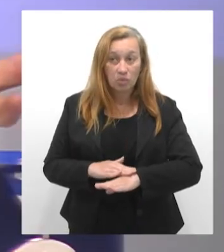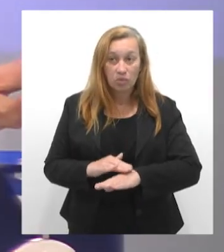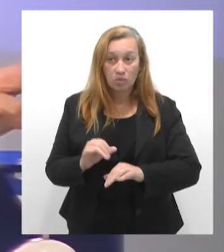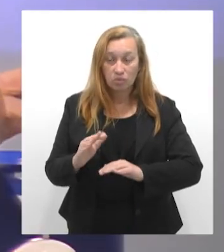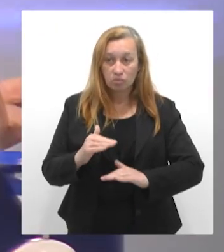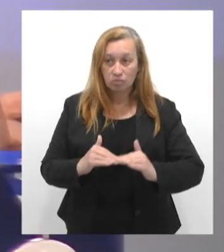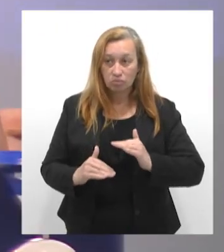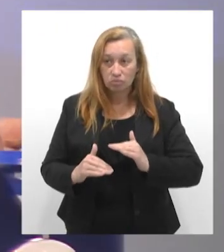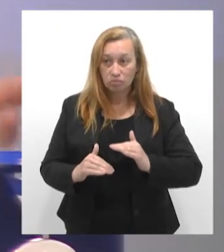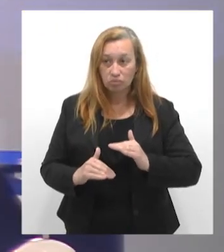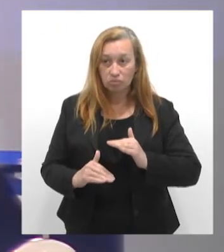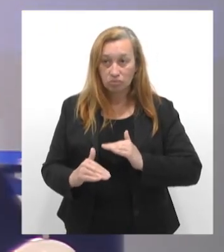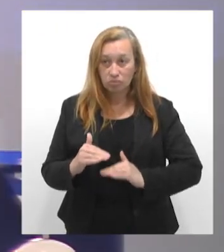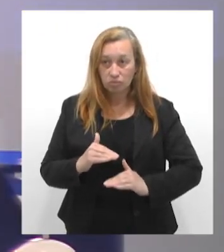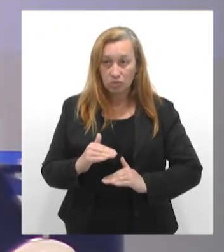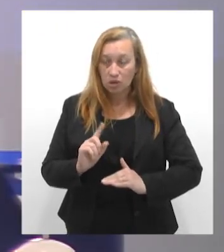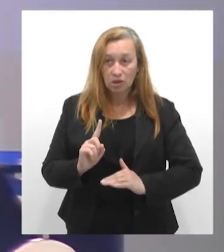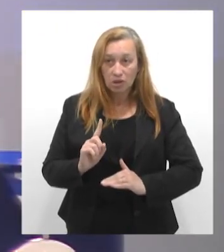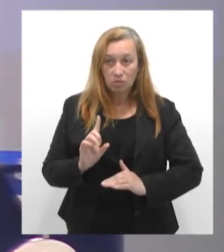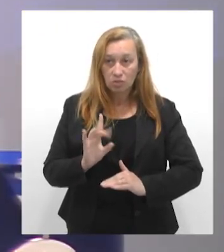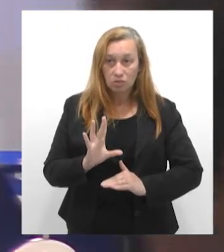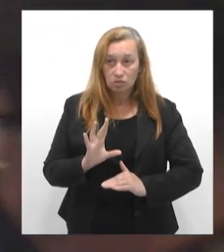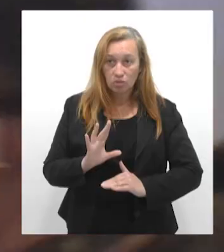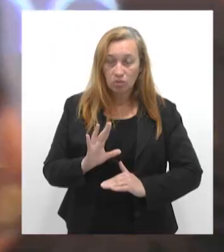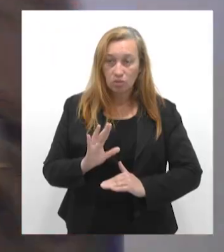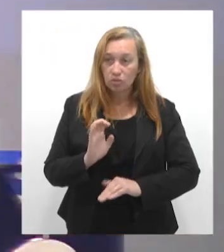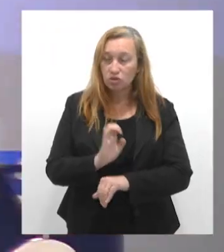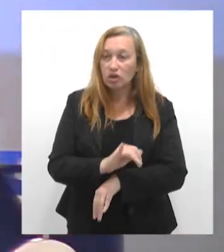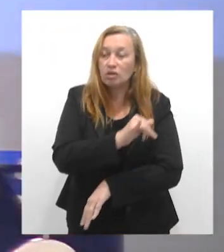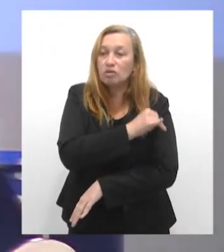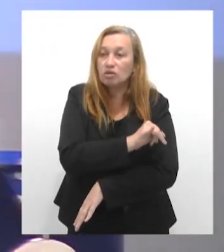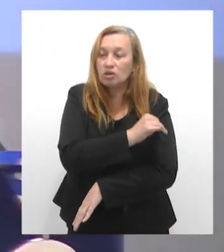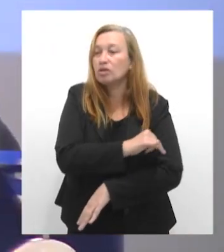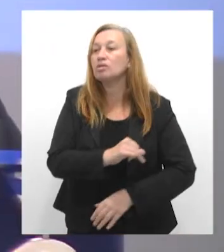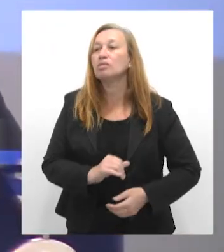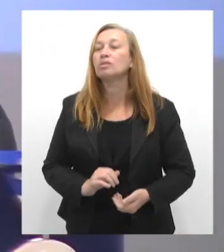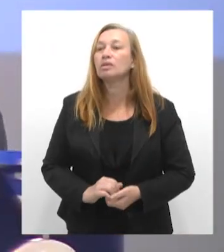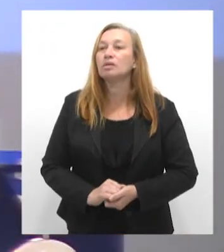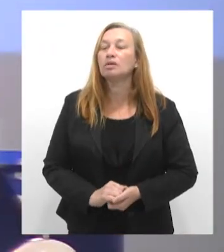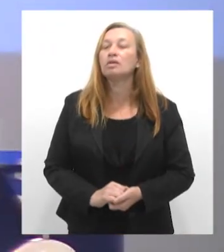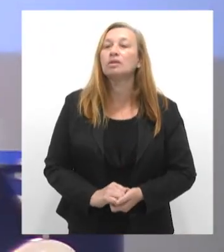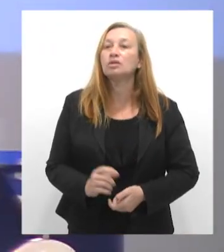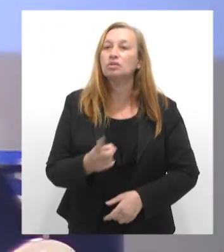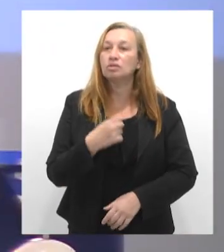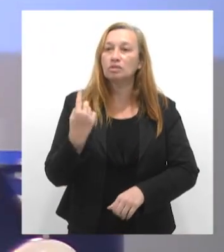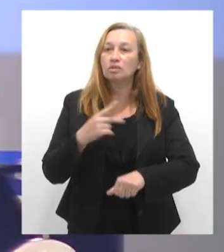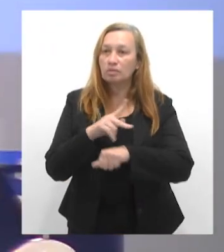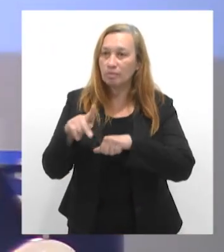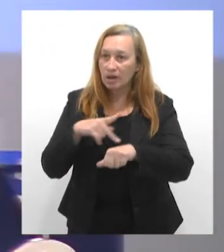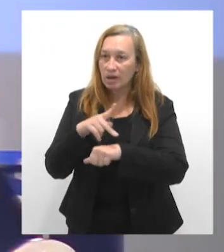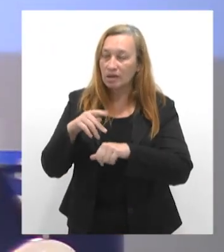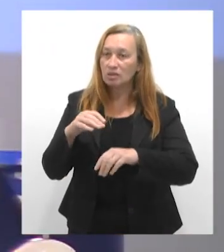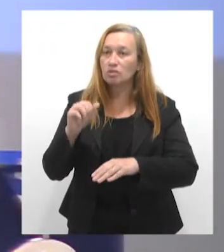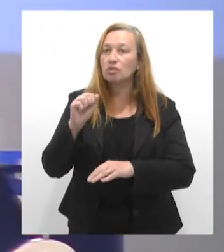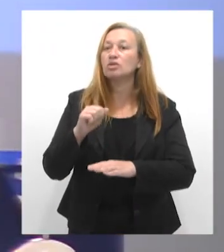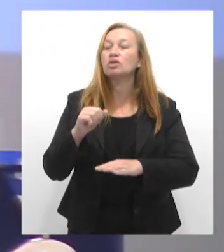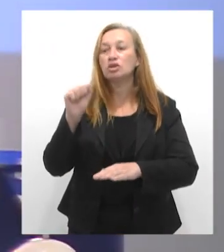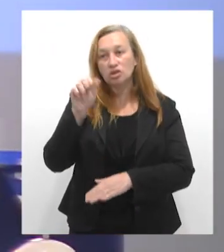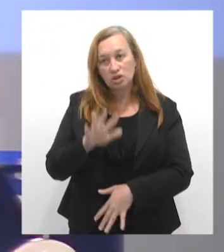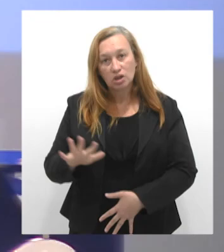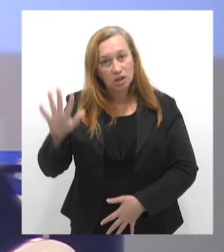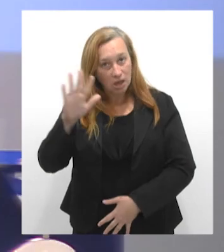retrógrado, e não só no estado do Rio de Janeiro, no nosso país como um todo,